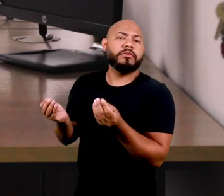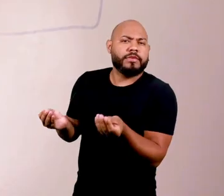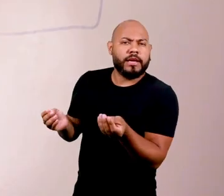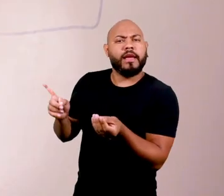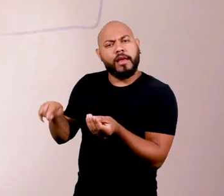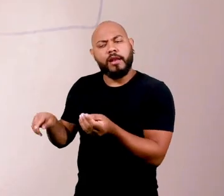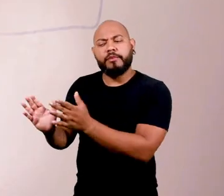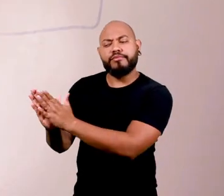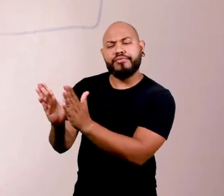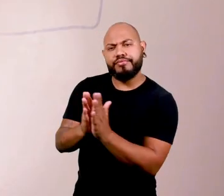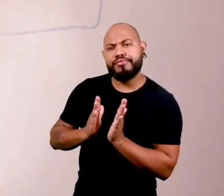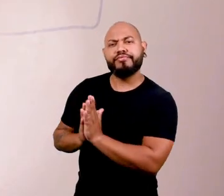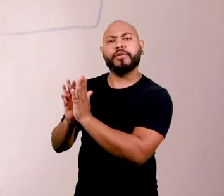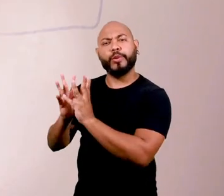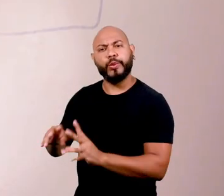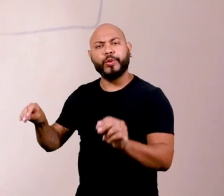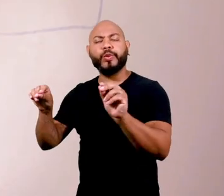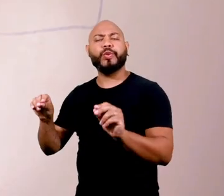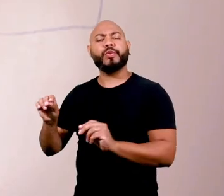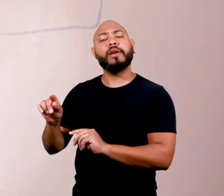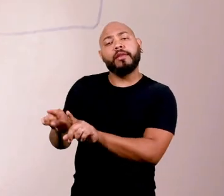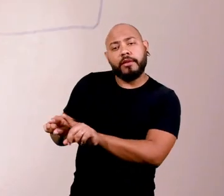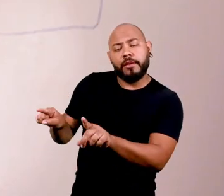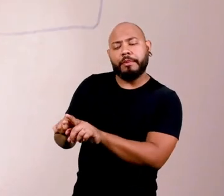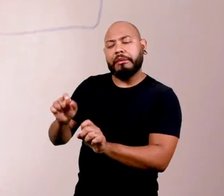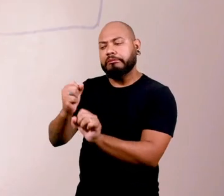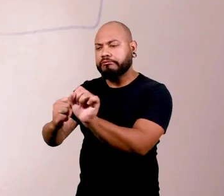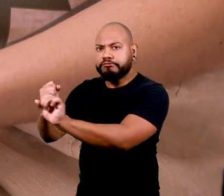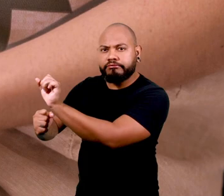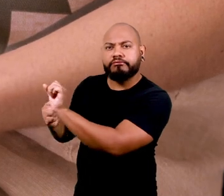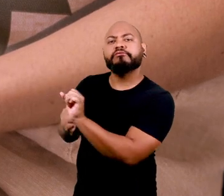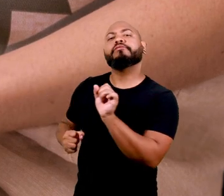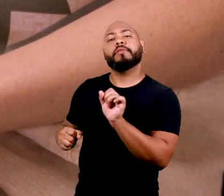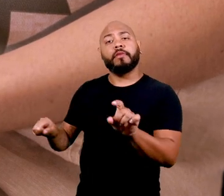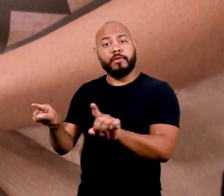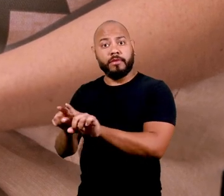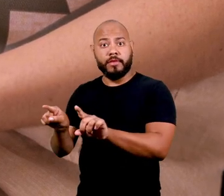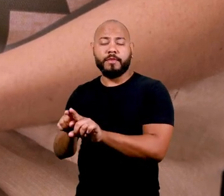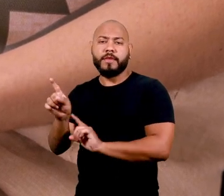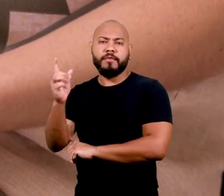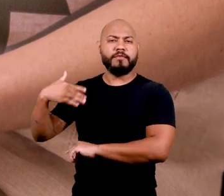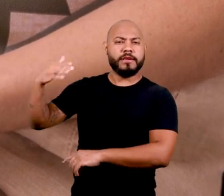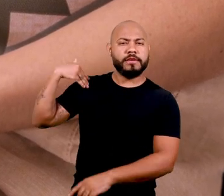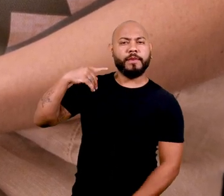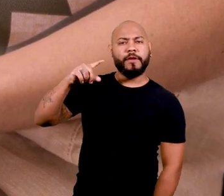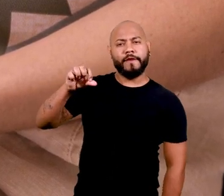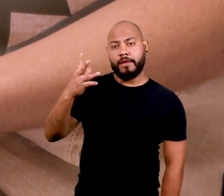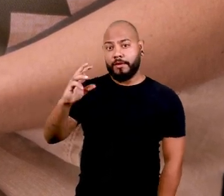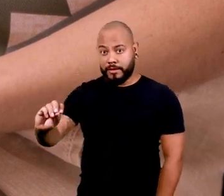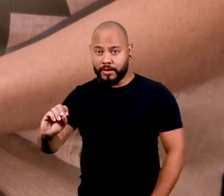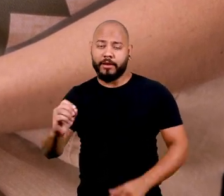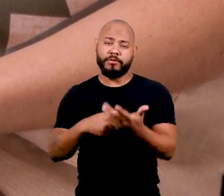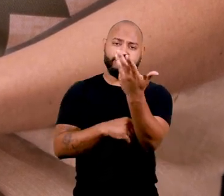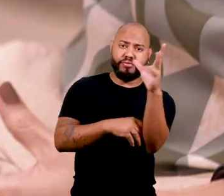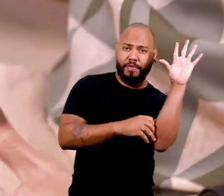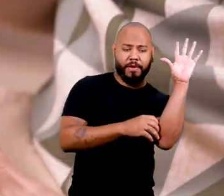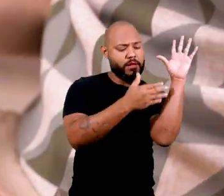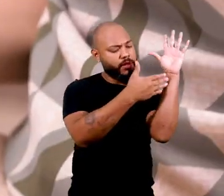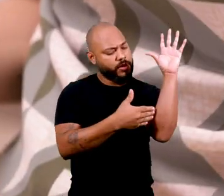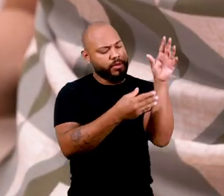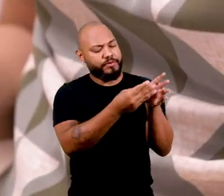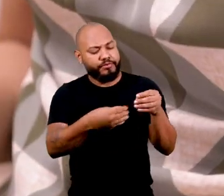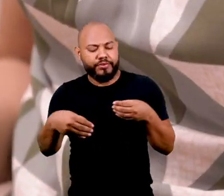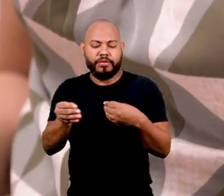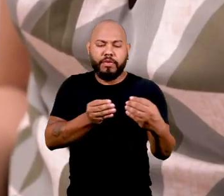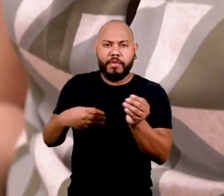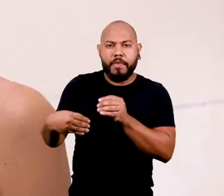tanto em rituais de cura, como rituais de caça. E desde os anos 30, com a expansão da borracha, foram